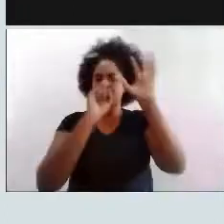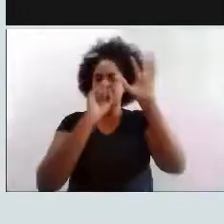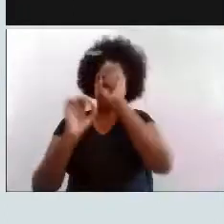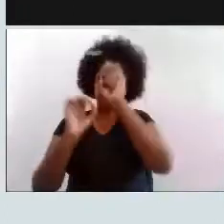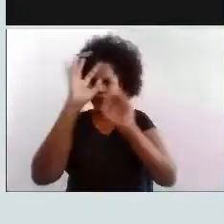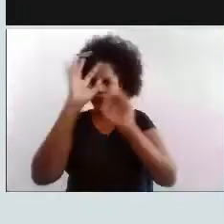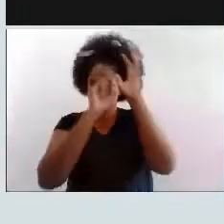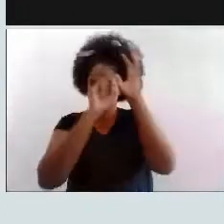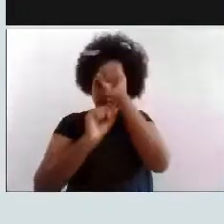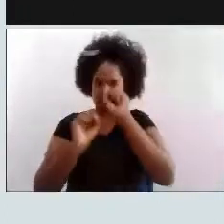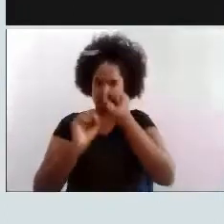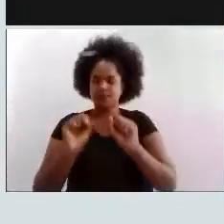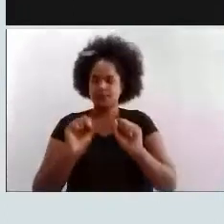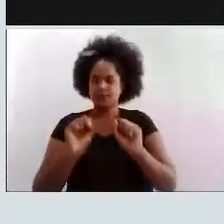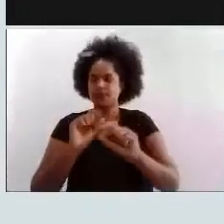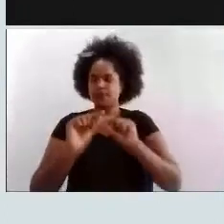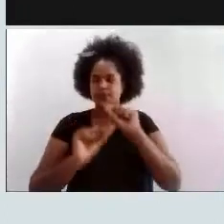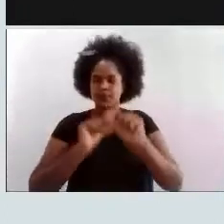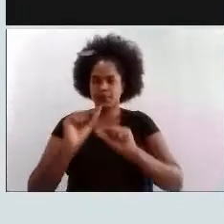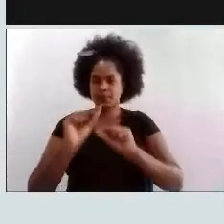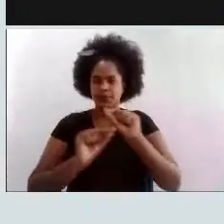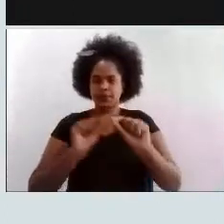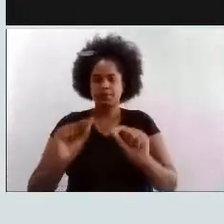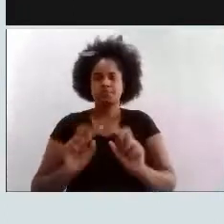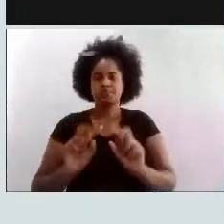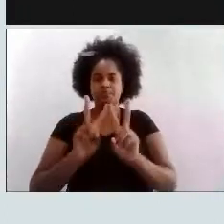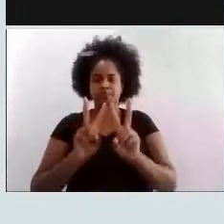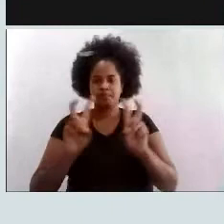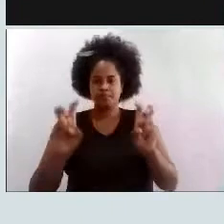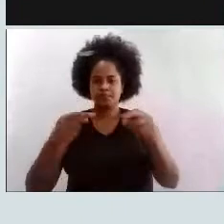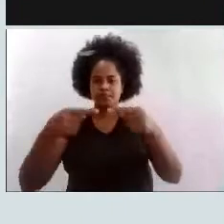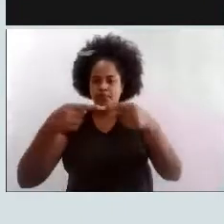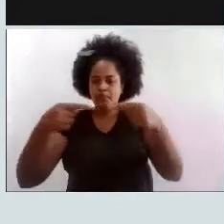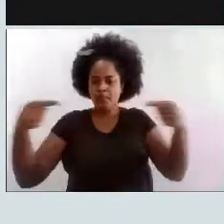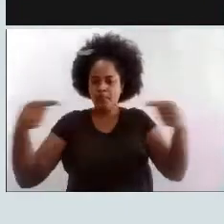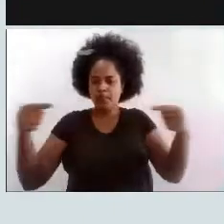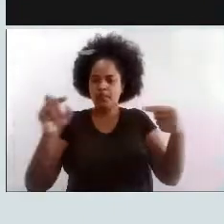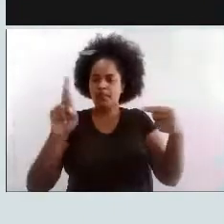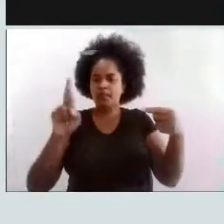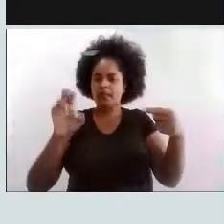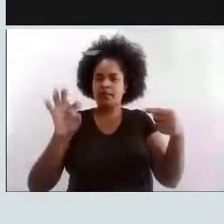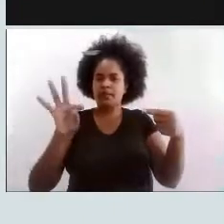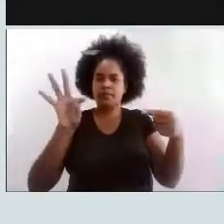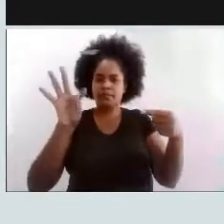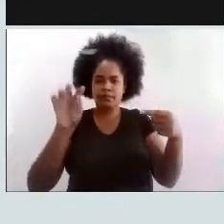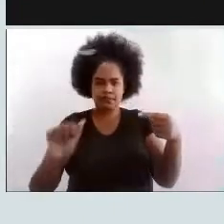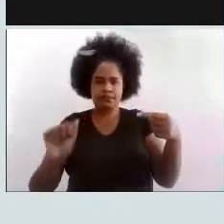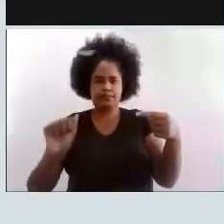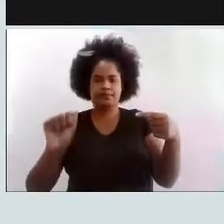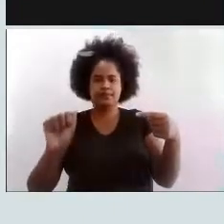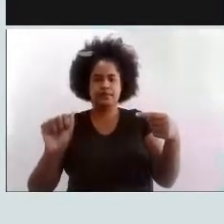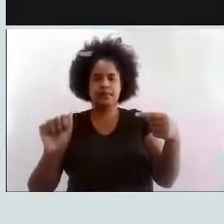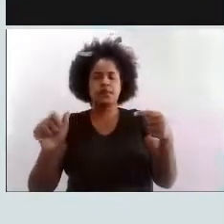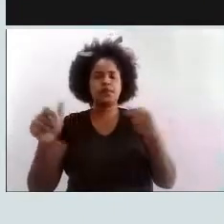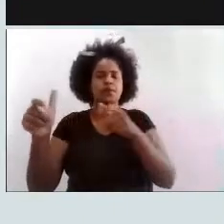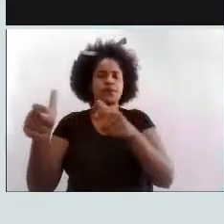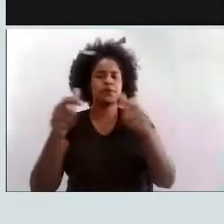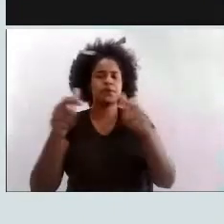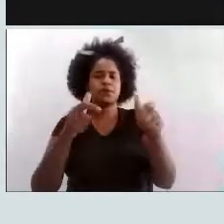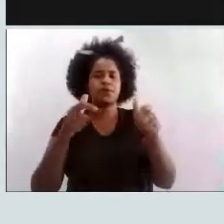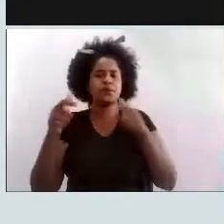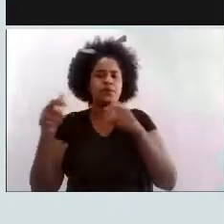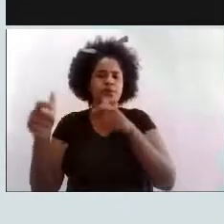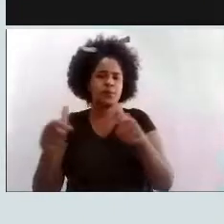em reta e onde elas estão, se temos duas retas e elas